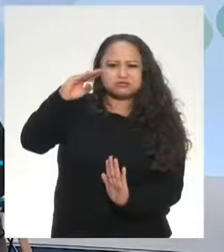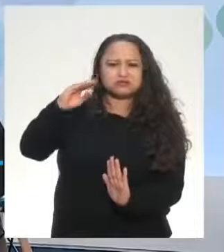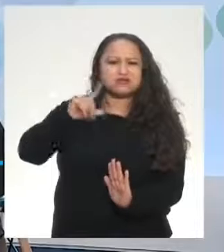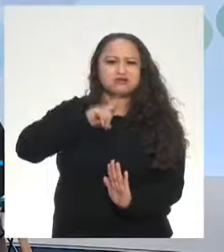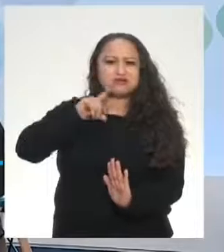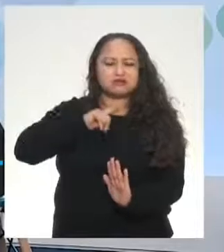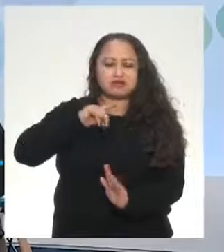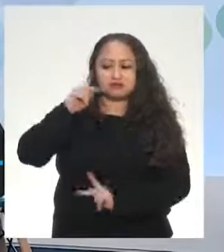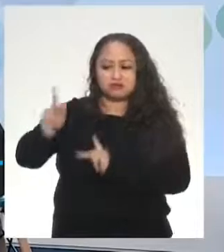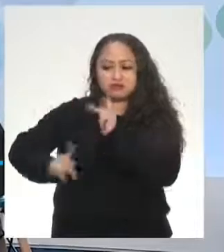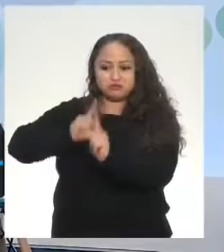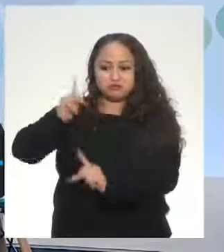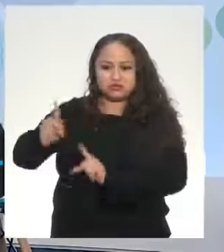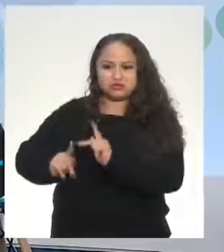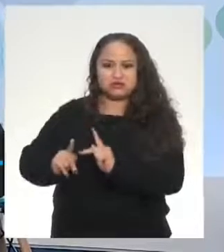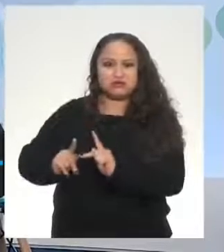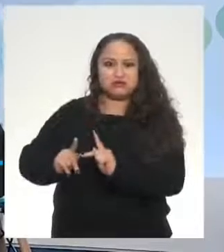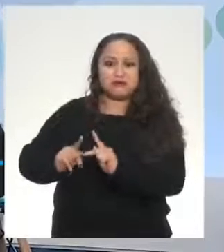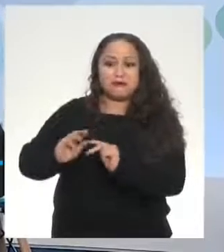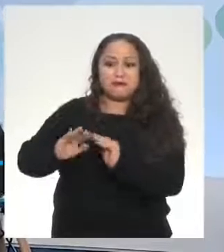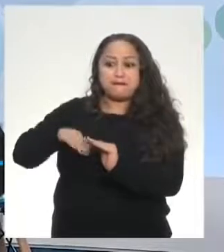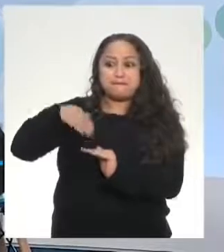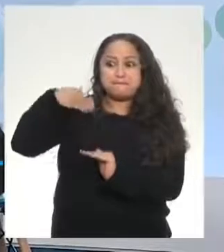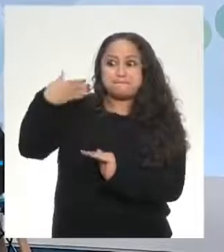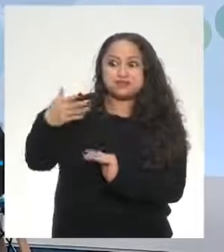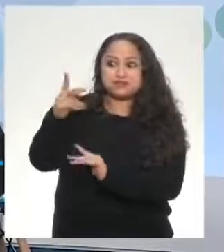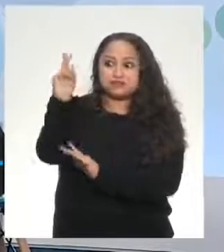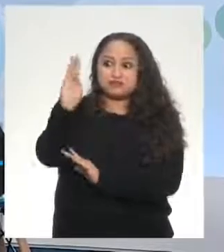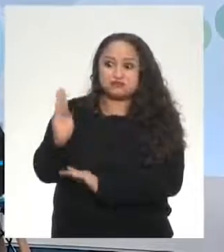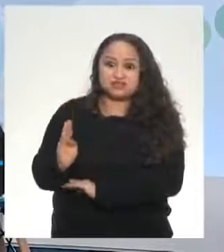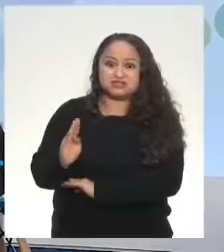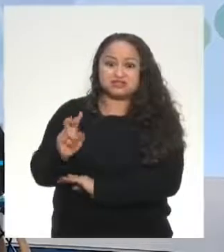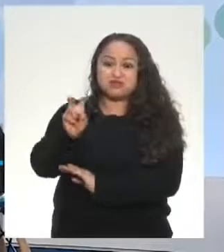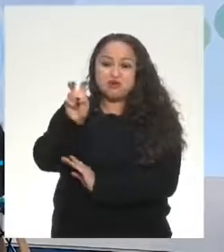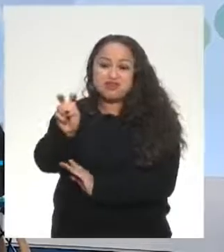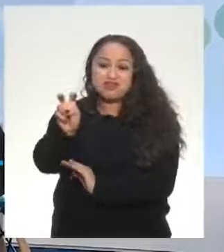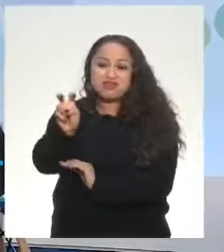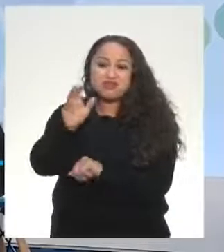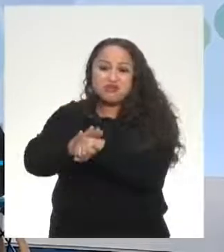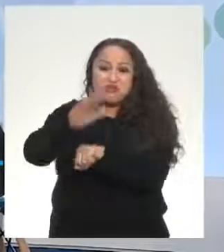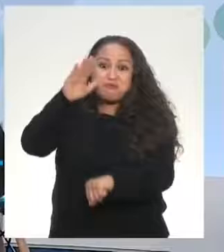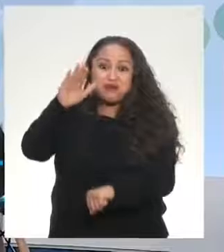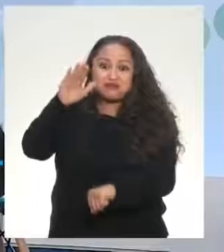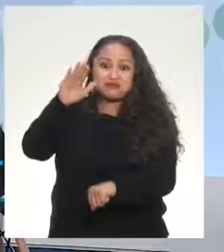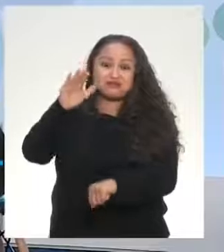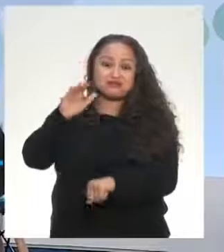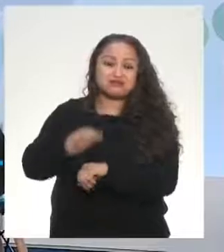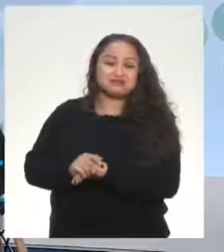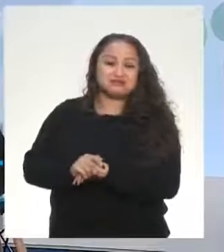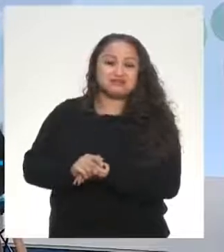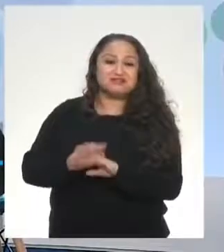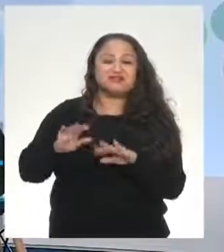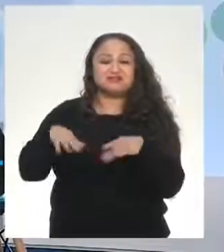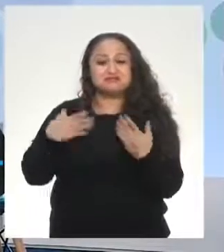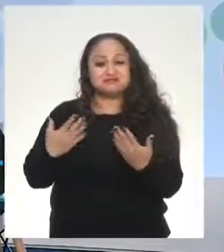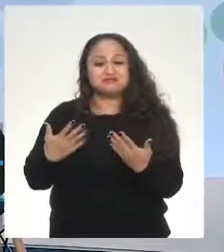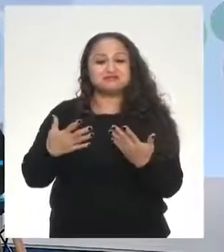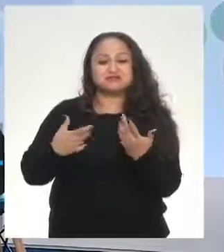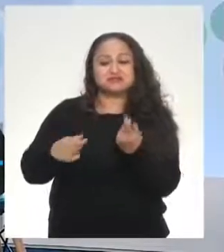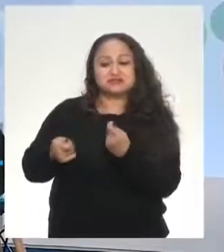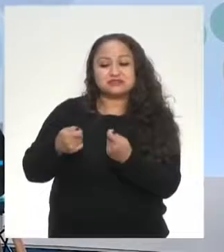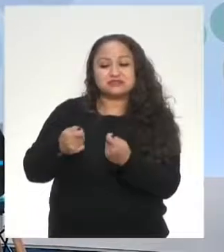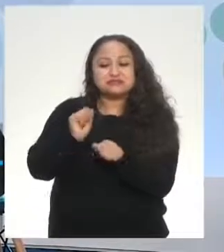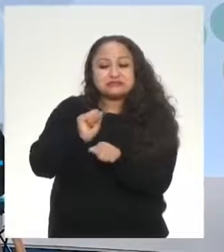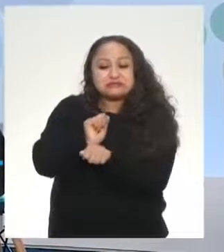já vai ultrapassando o Brasil, né, que é a 5ª maior em contingente populacional, e o Brasil, logicamente, por estar mais estável, ele vai